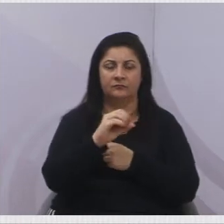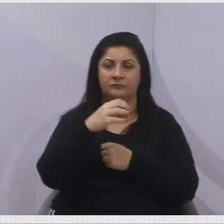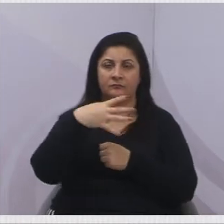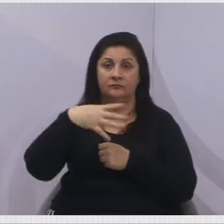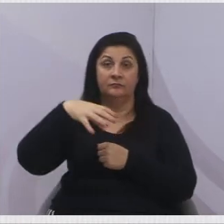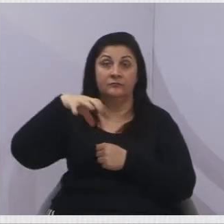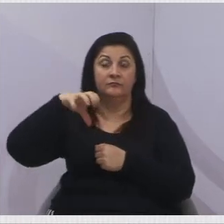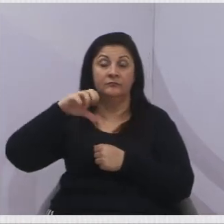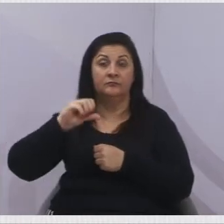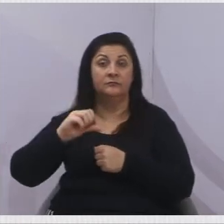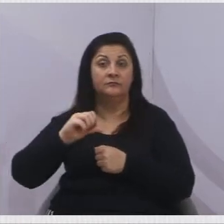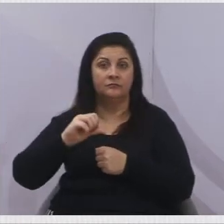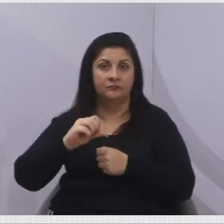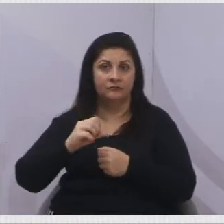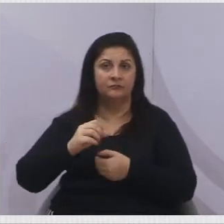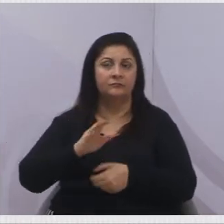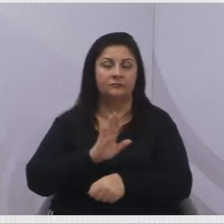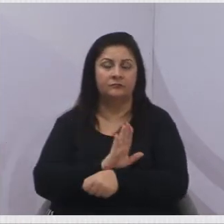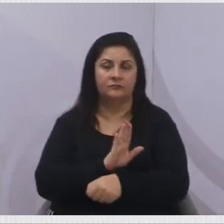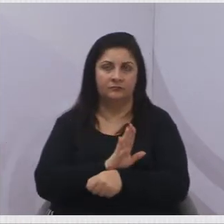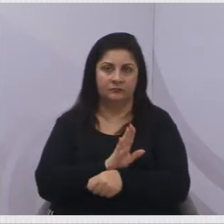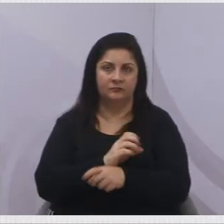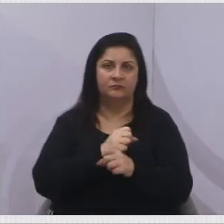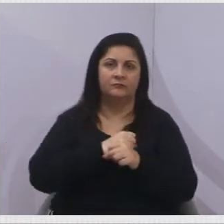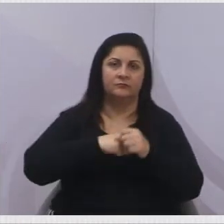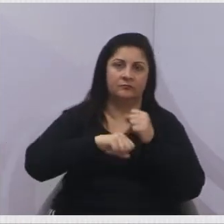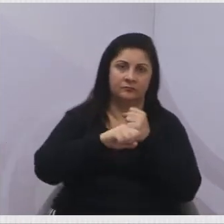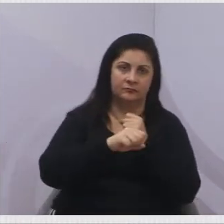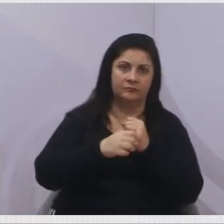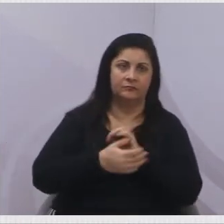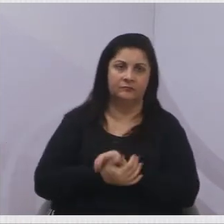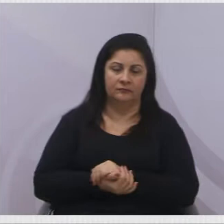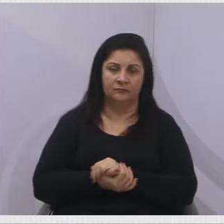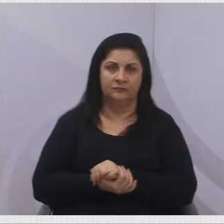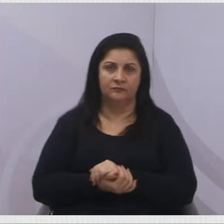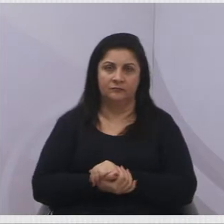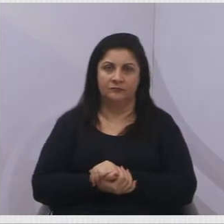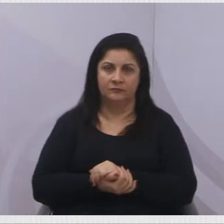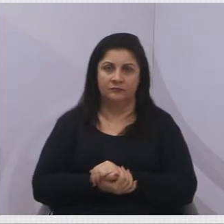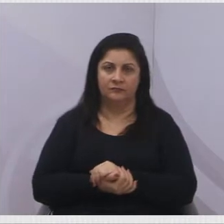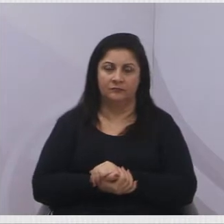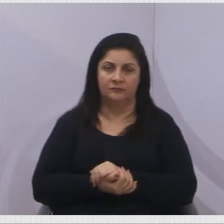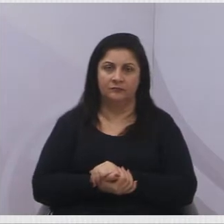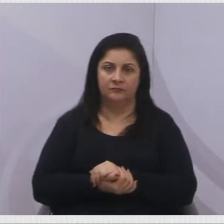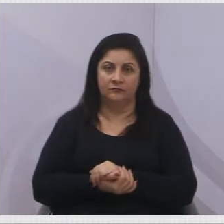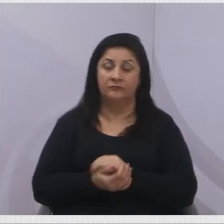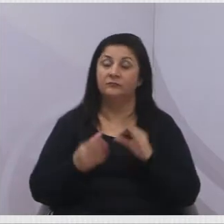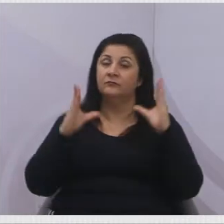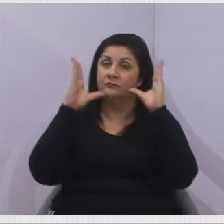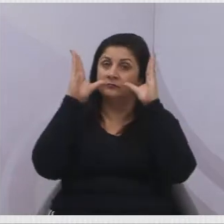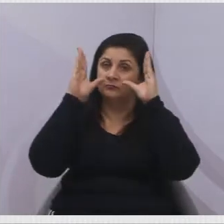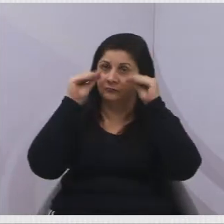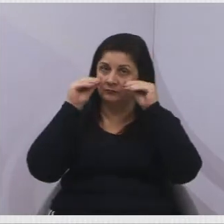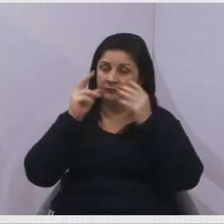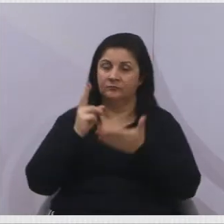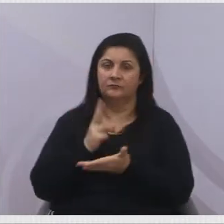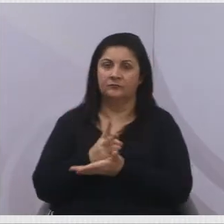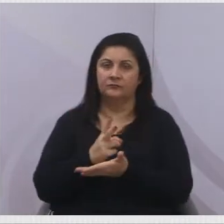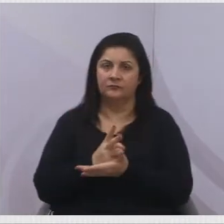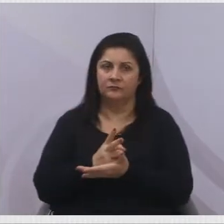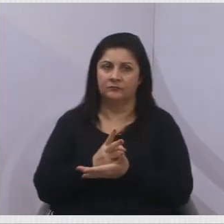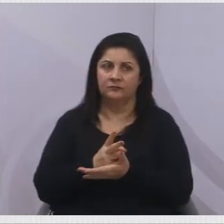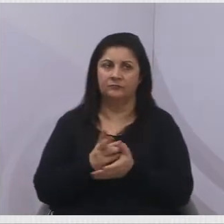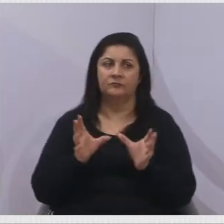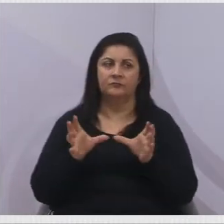1.049 abordagens sociais, tá? E essas abordagens, elas são noturnas, então a equipe